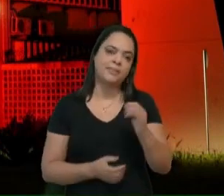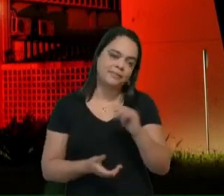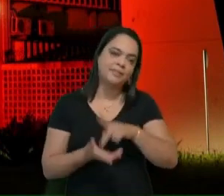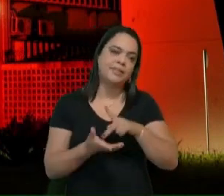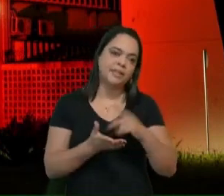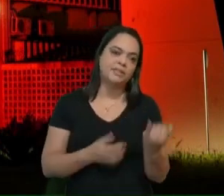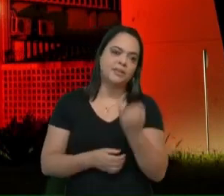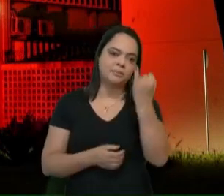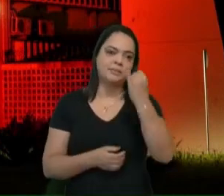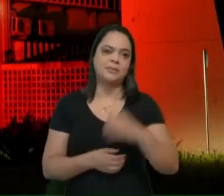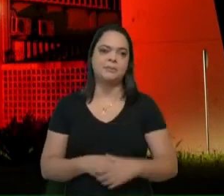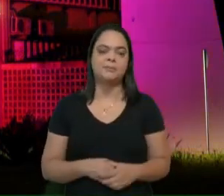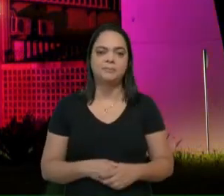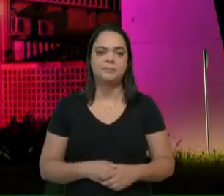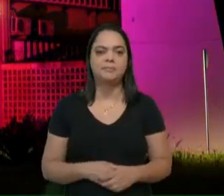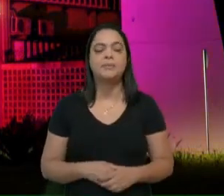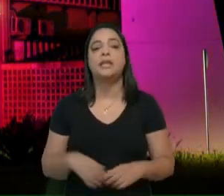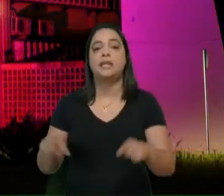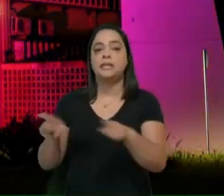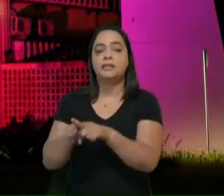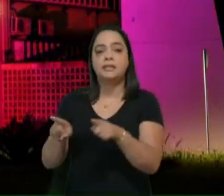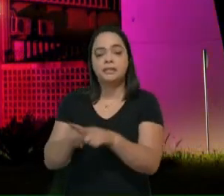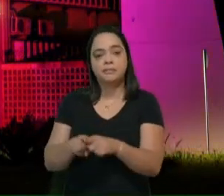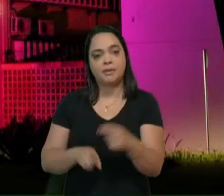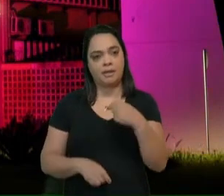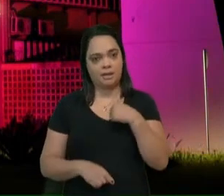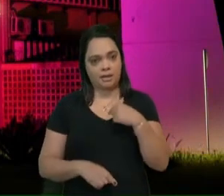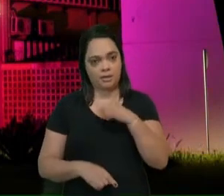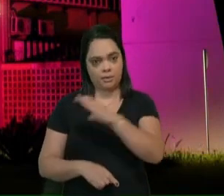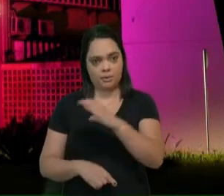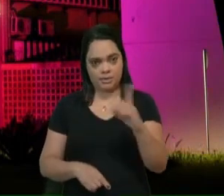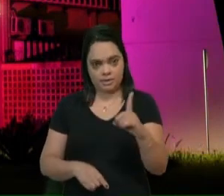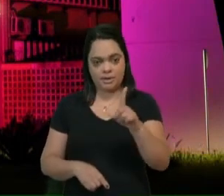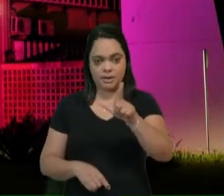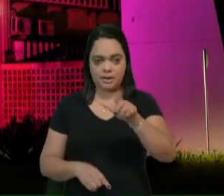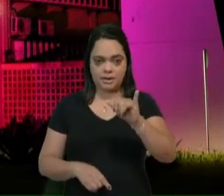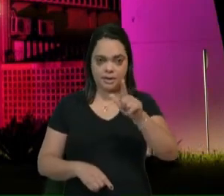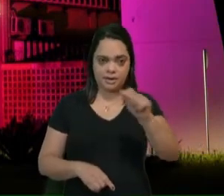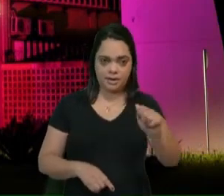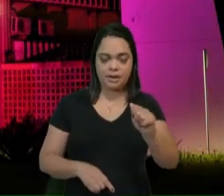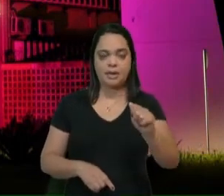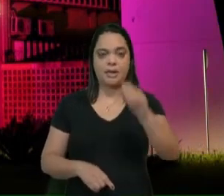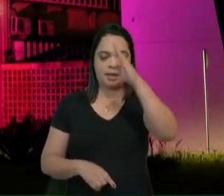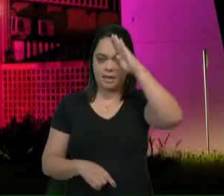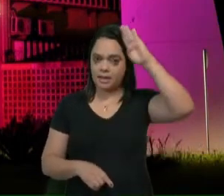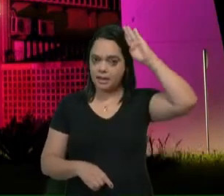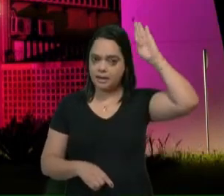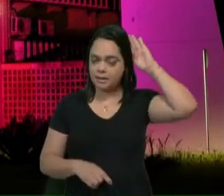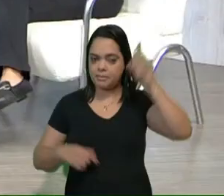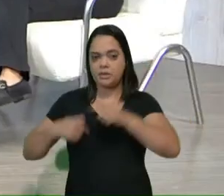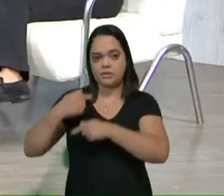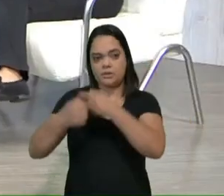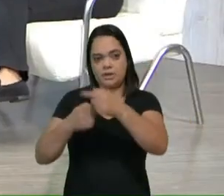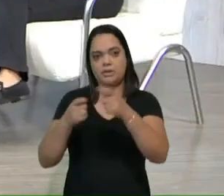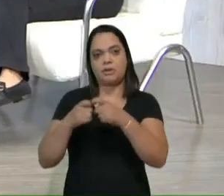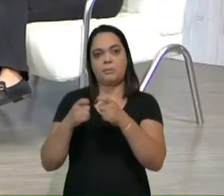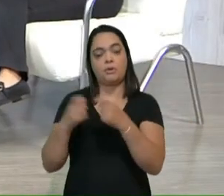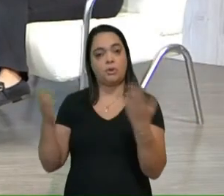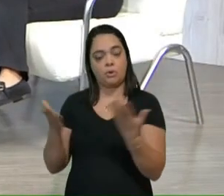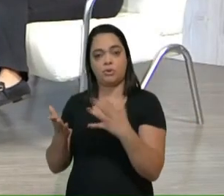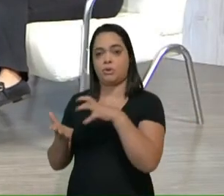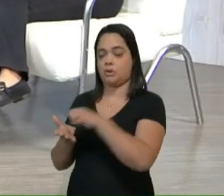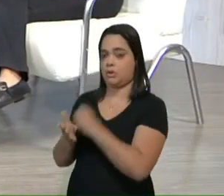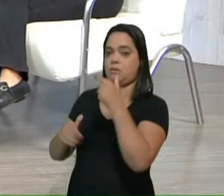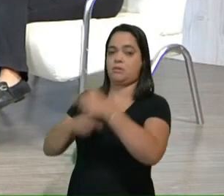sim muito e aí eu falo também como vice-coordenadora da liga acadêmica de genética médica que hoje é cadastrada na universidade como